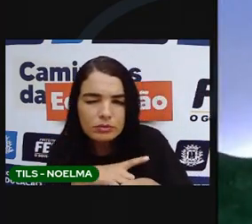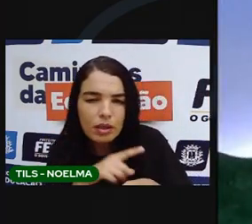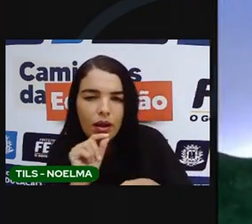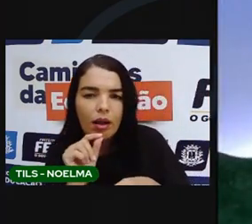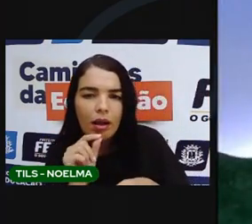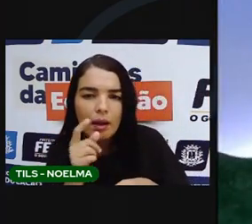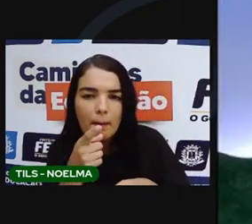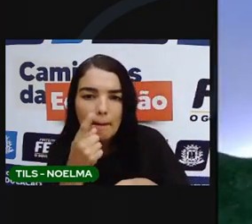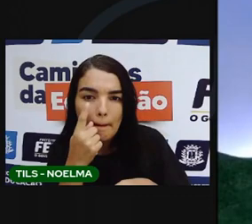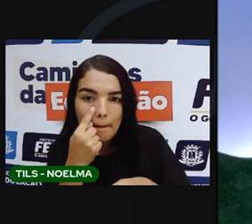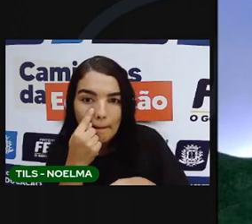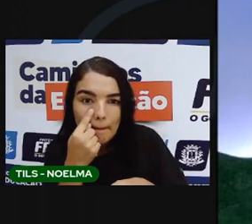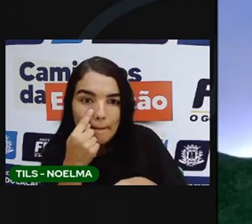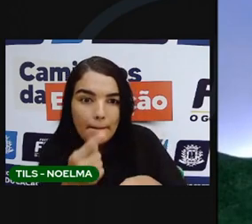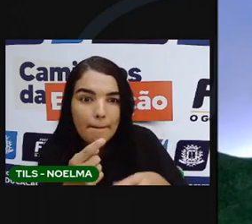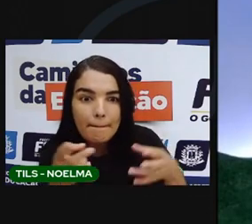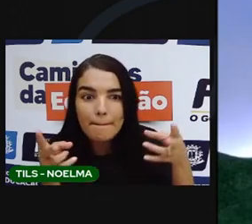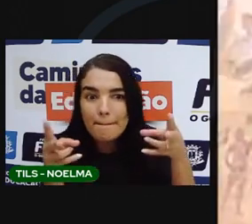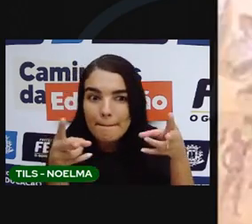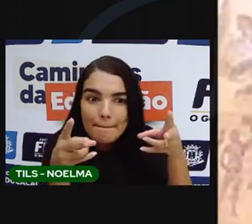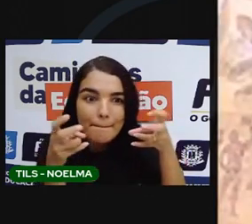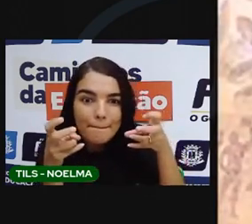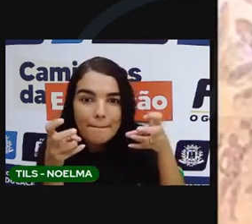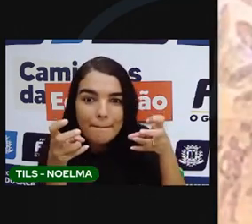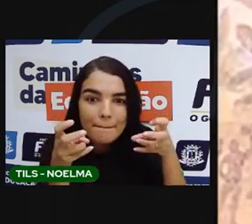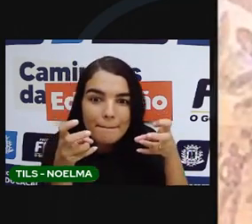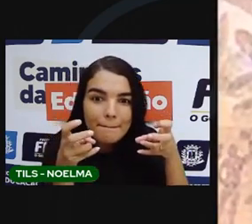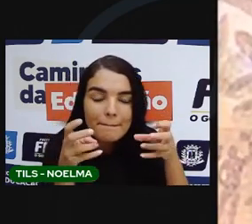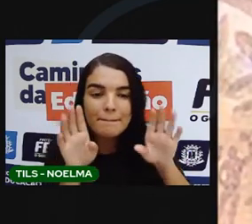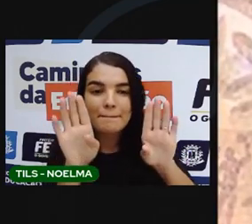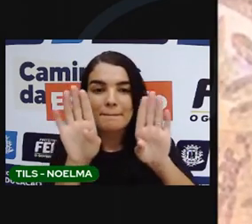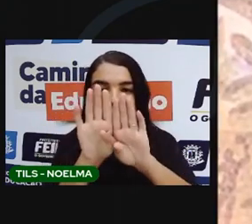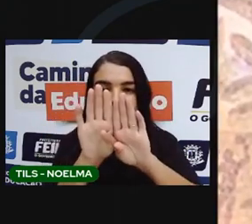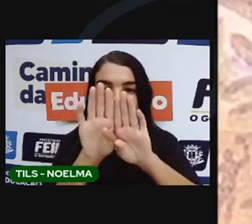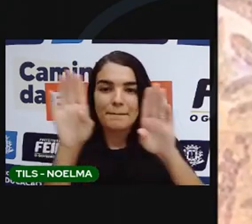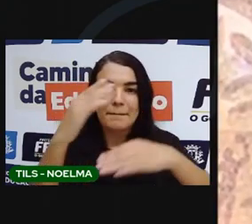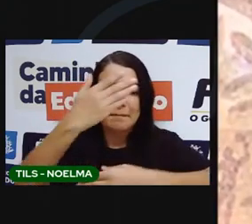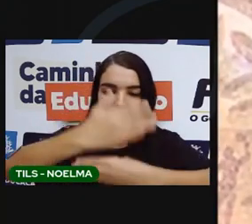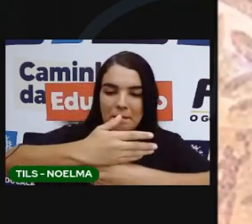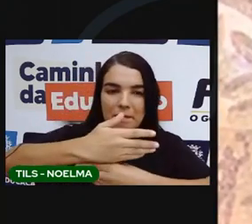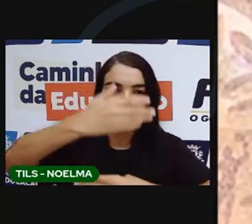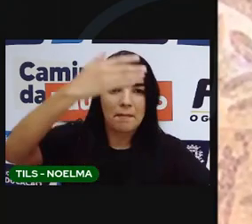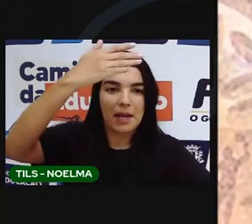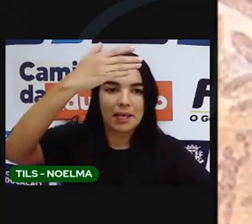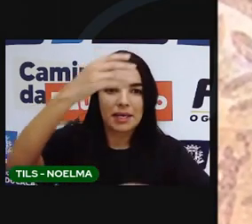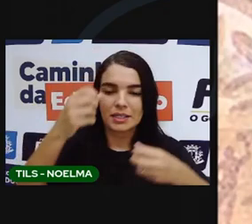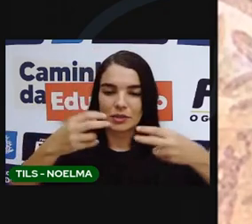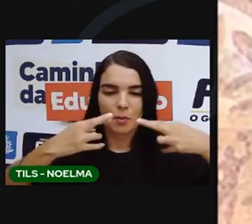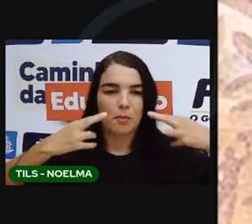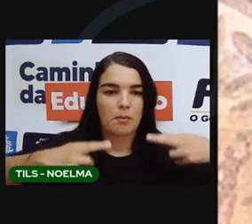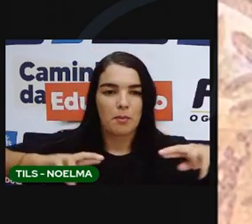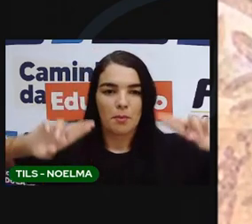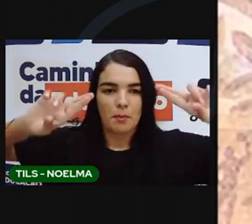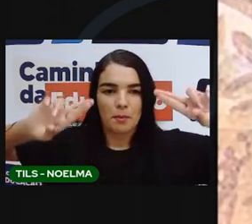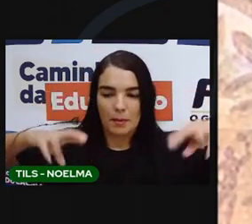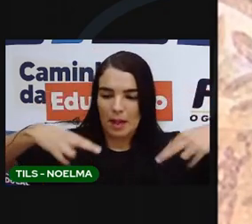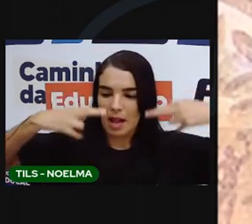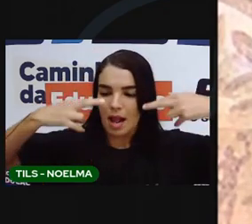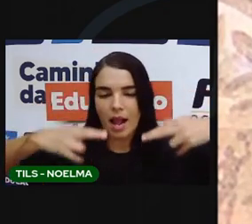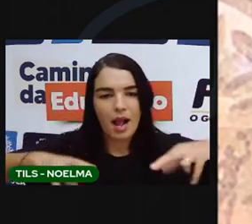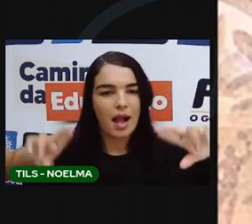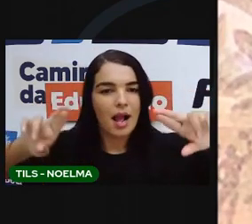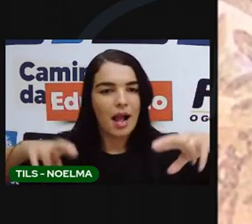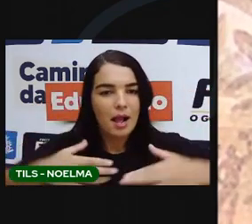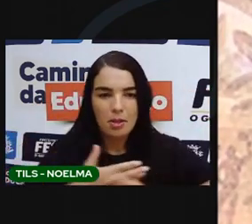É a parede de barro mas na rede tem uma criança que